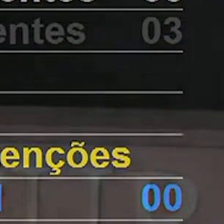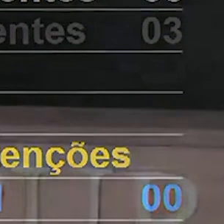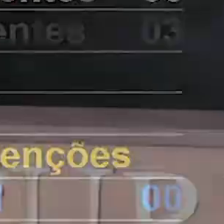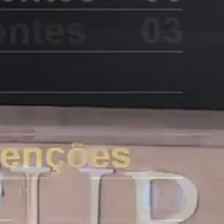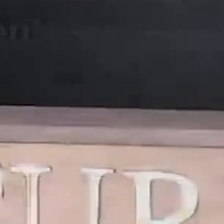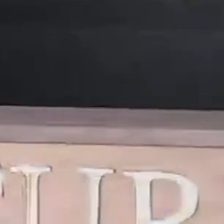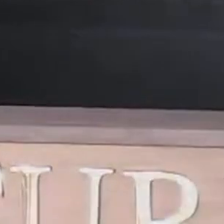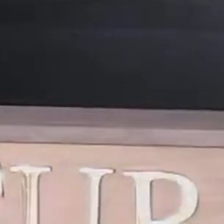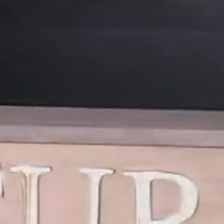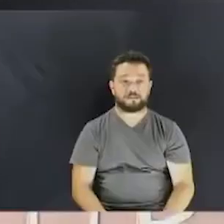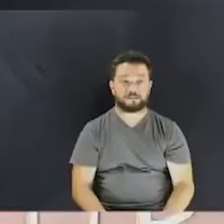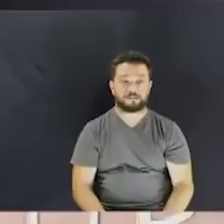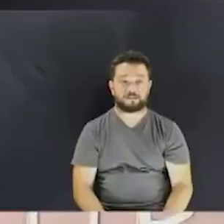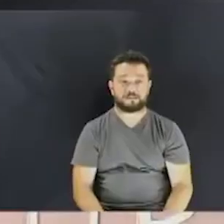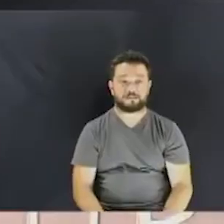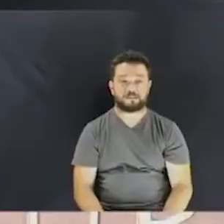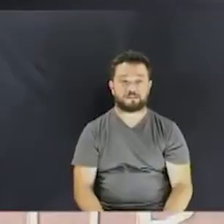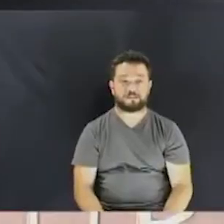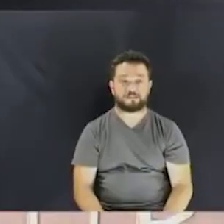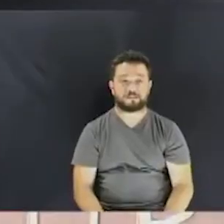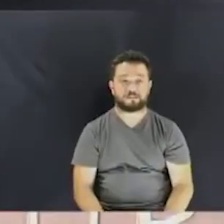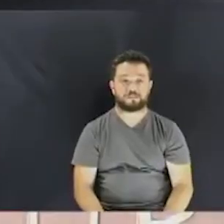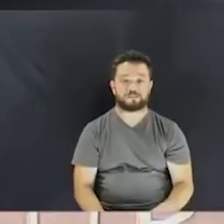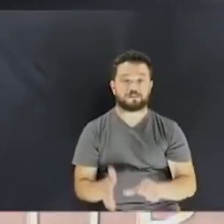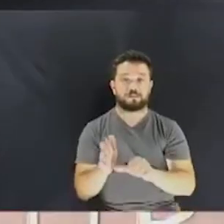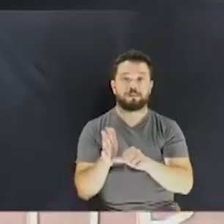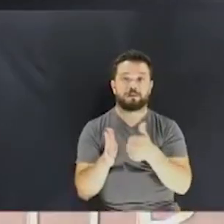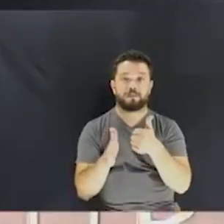emendas. Primeira emenda supressiva